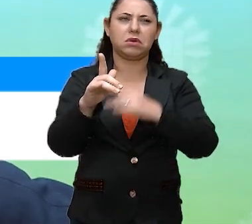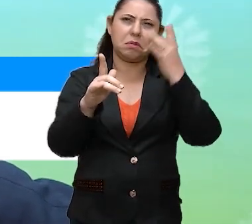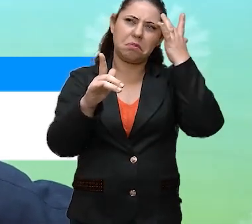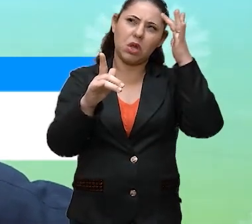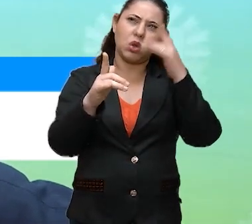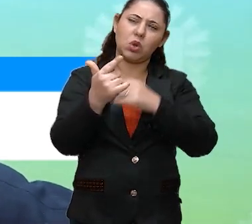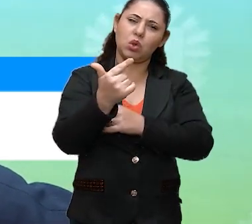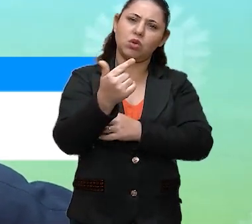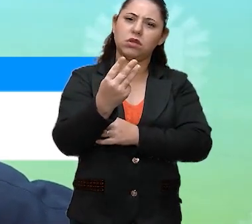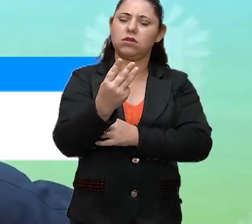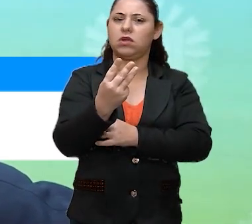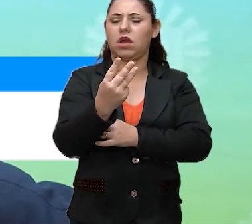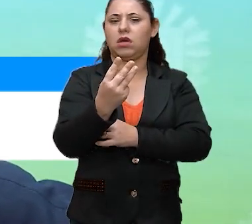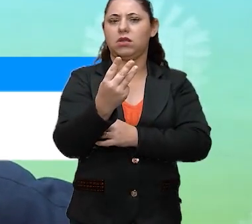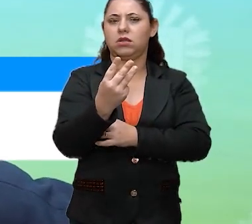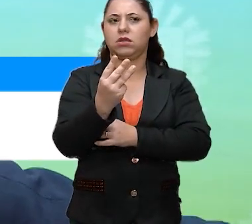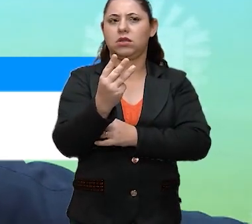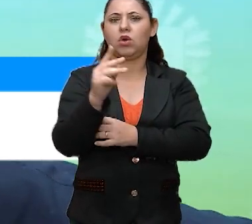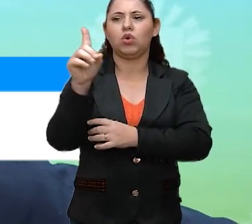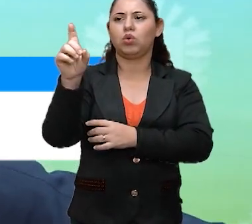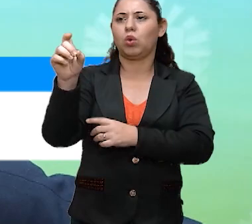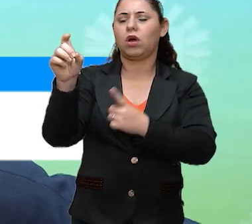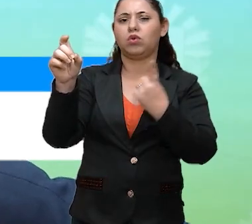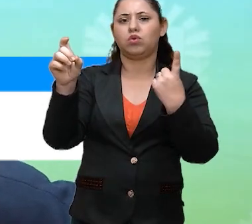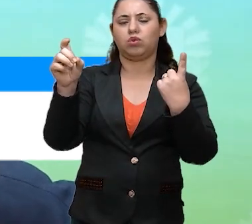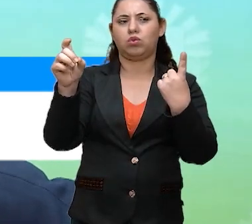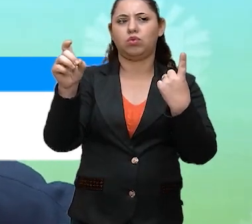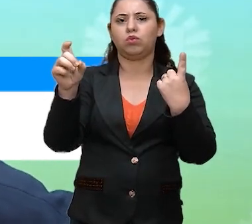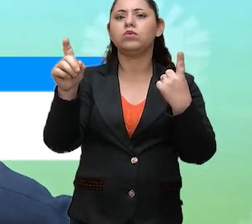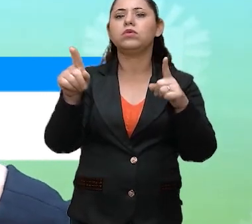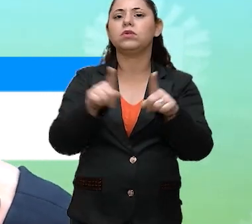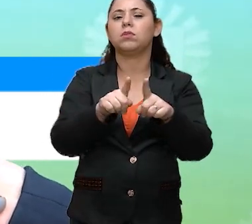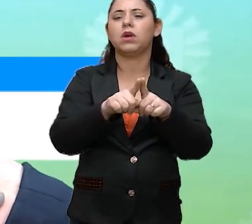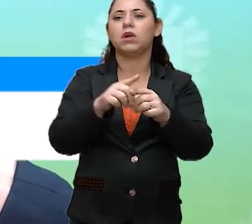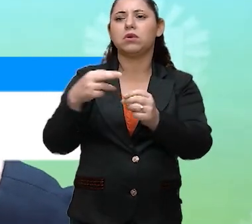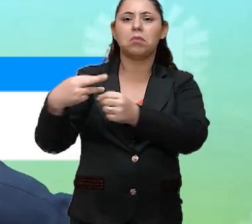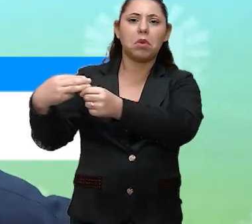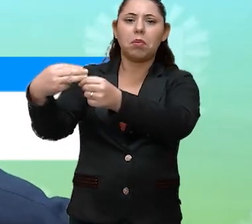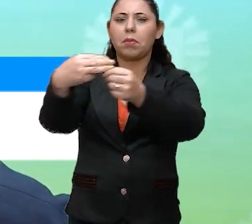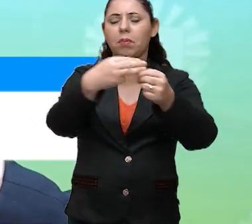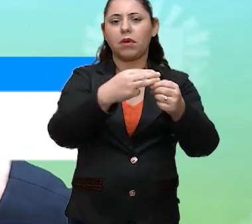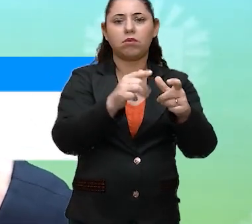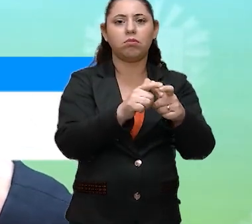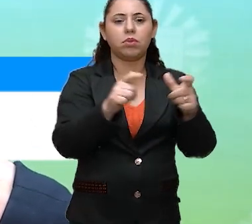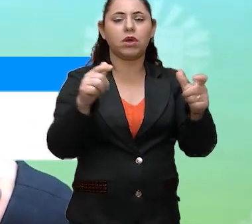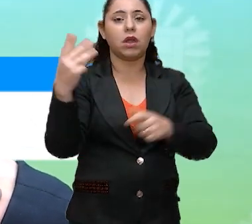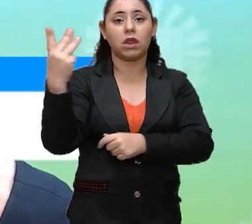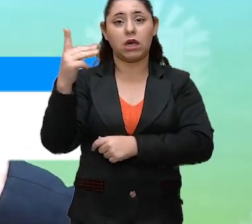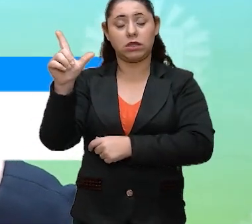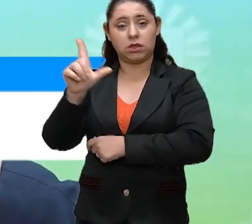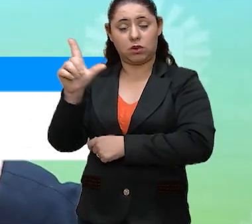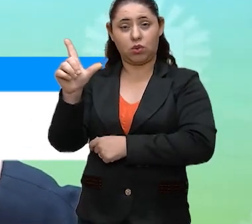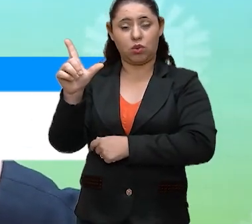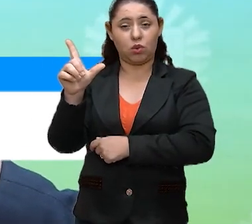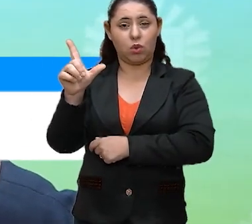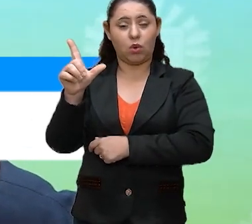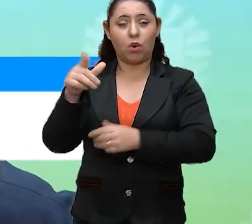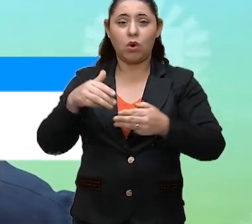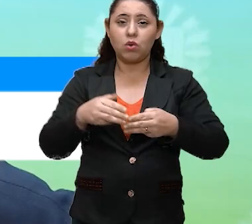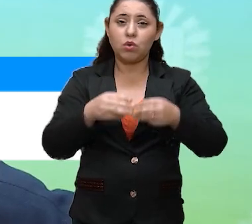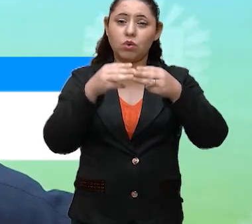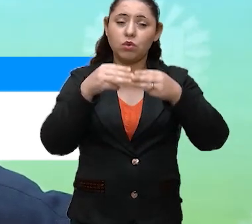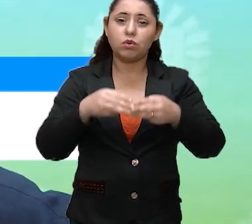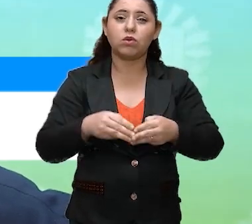Grande, salvo engano, são 2 ou 3, Dourados 1, e nas outras comarcas grandes, como Três